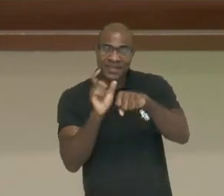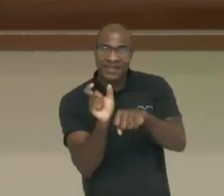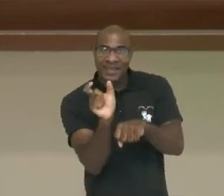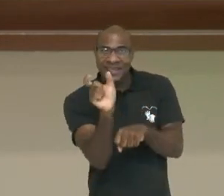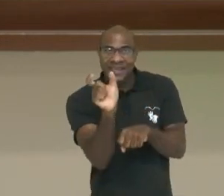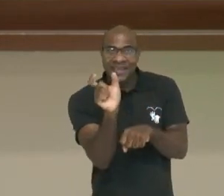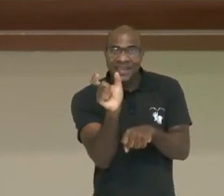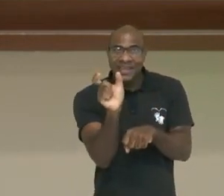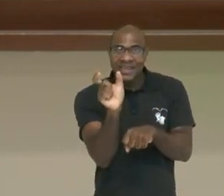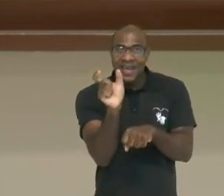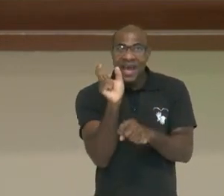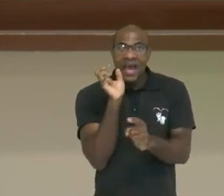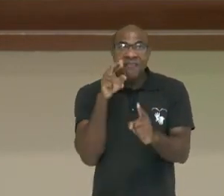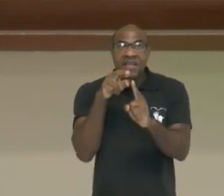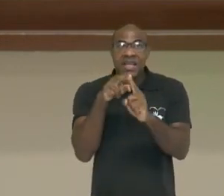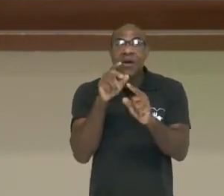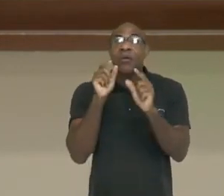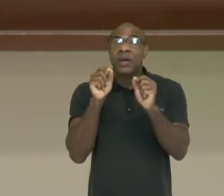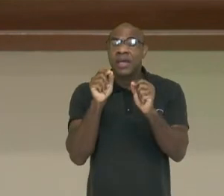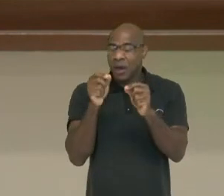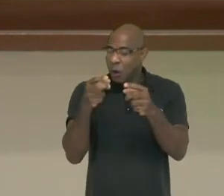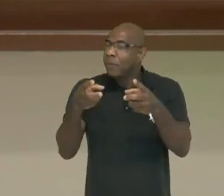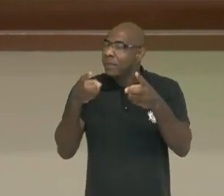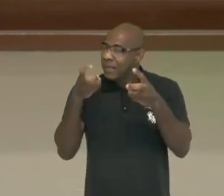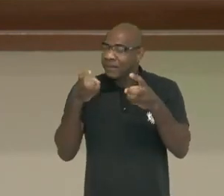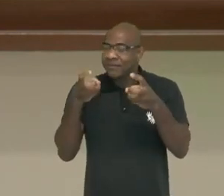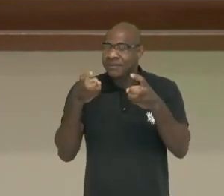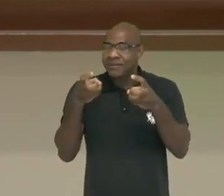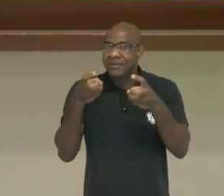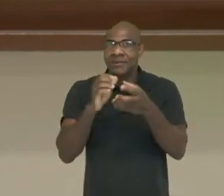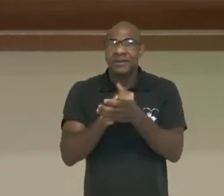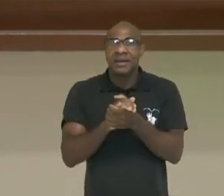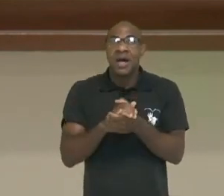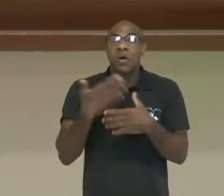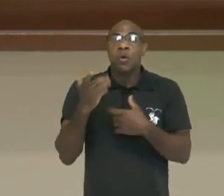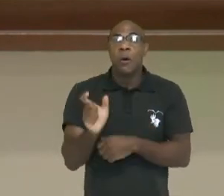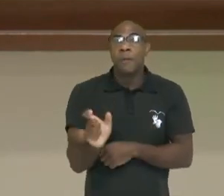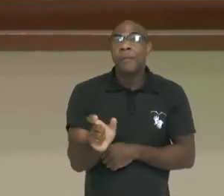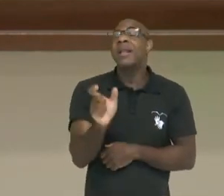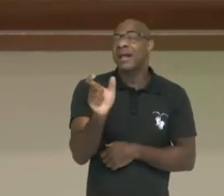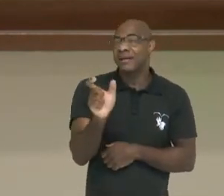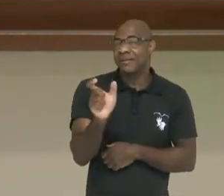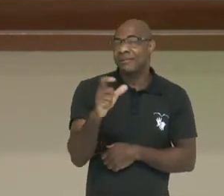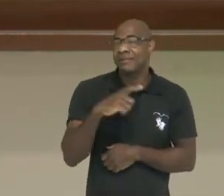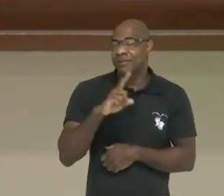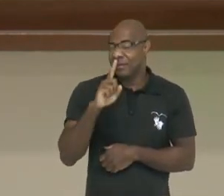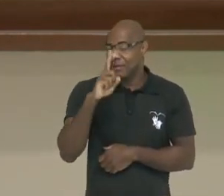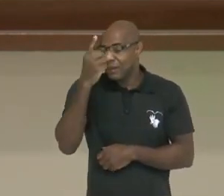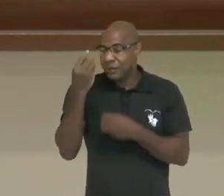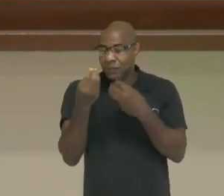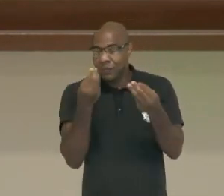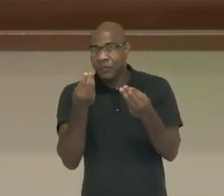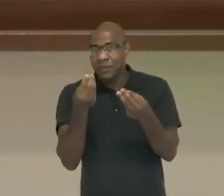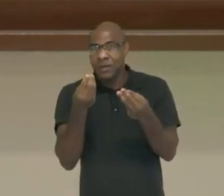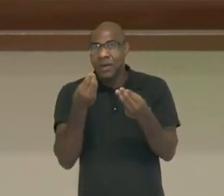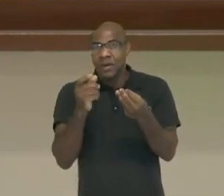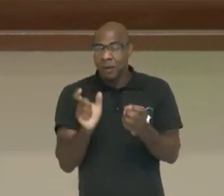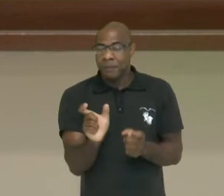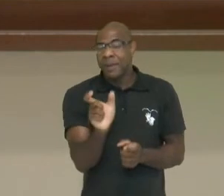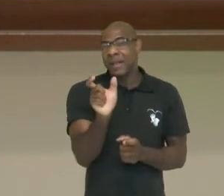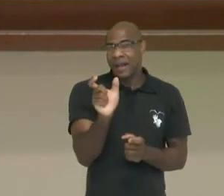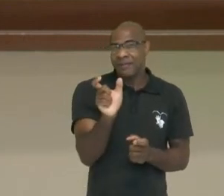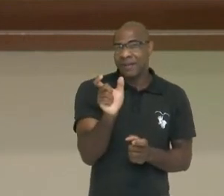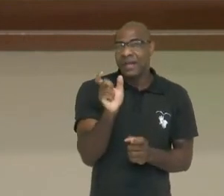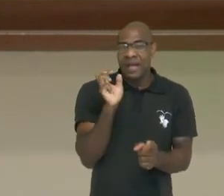coisa, coesão referencial. Vamos observar onde que ele está, a qual palavra que ele se refere, ou qual termo que ele se refere. Eu